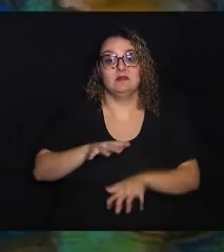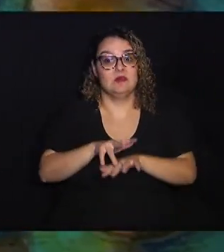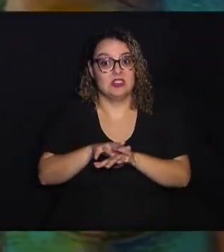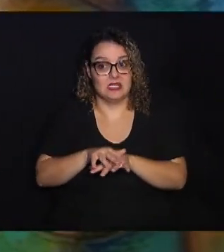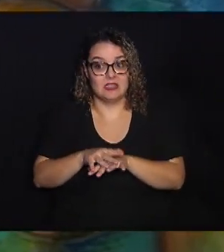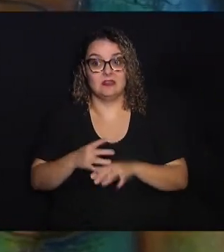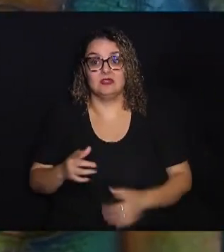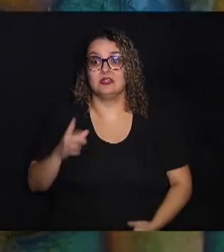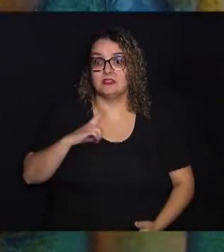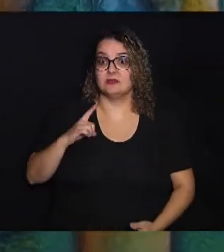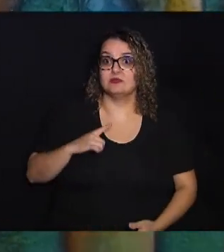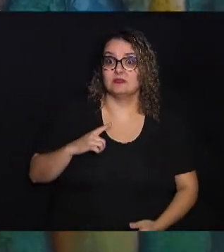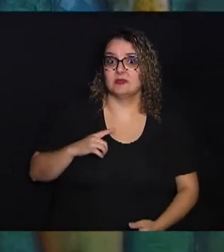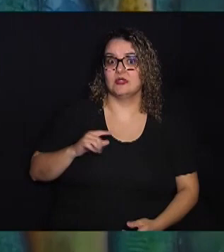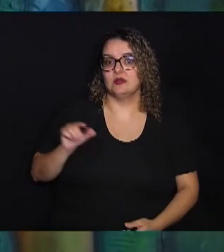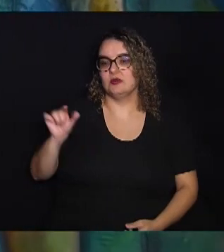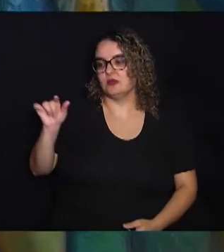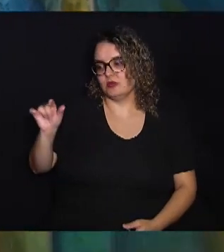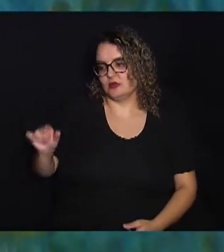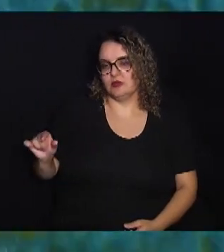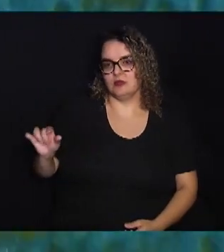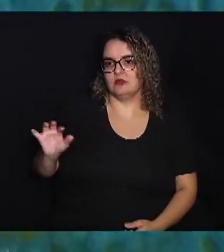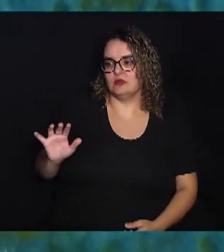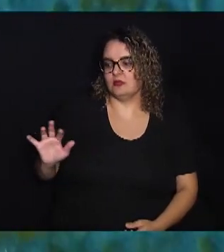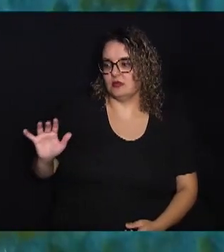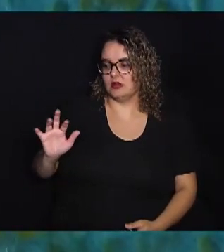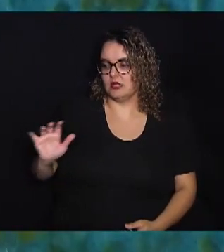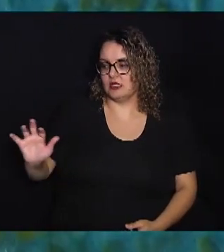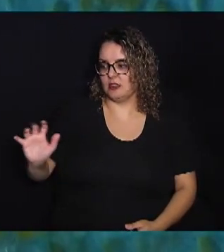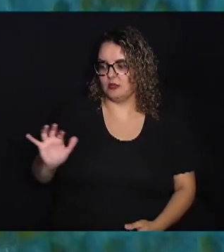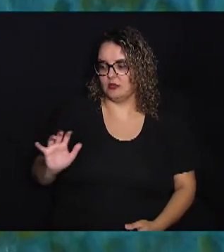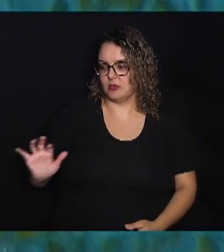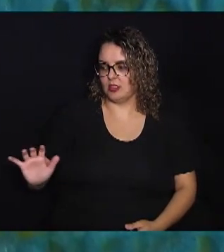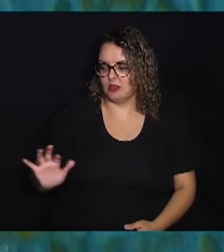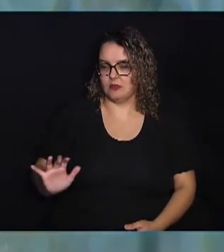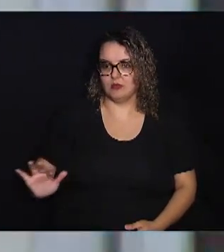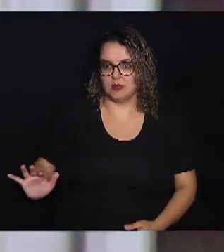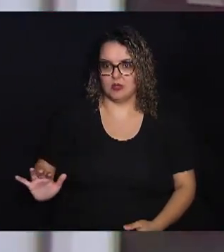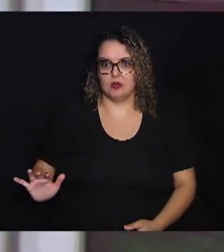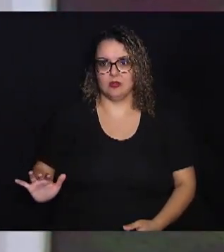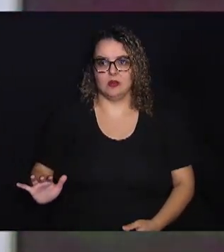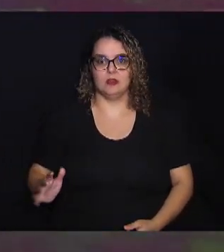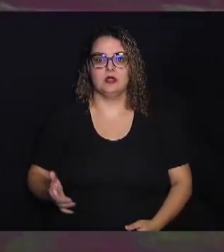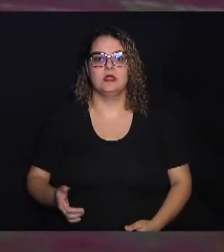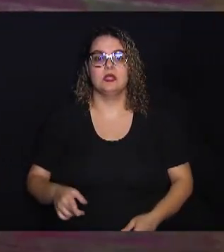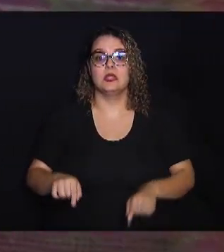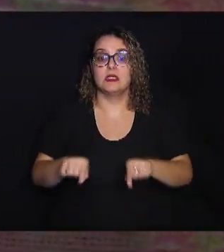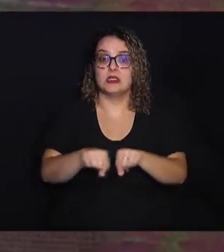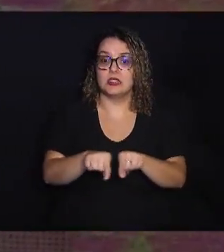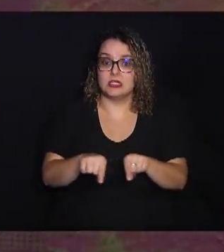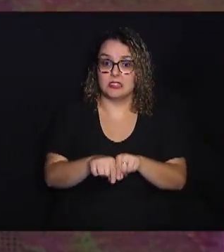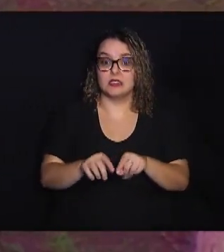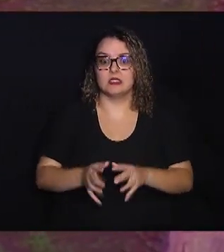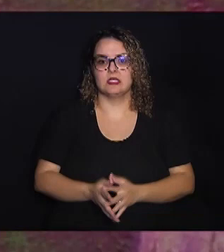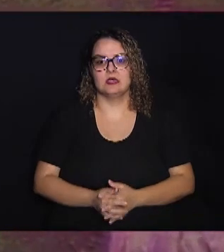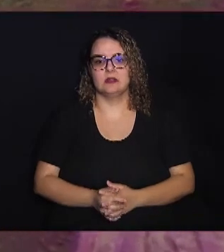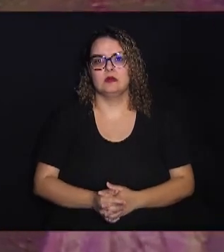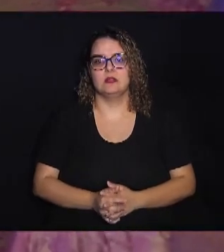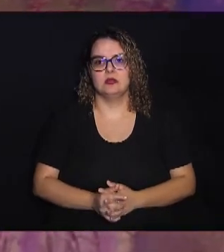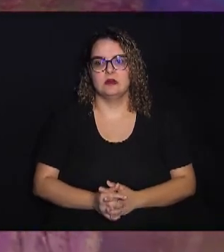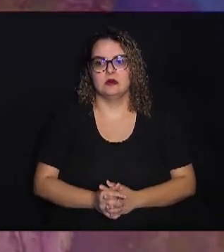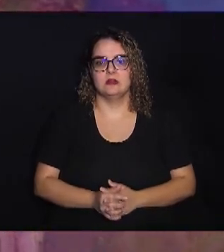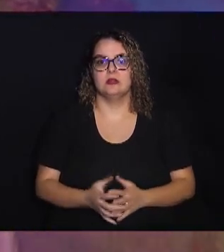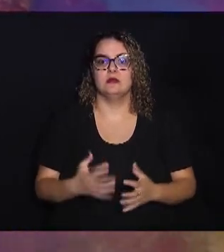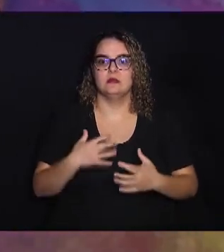Então tem um gráfico lateral onde eles podem ler, onde eles estão tocando e vão sentir a obra